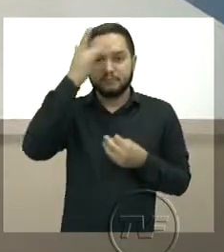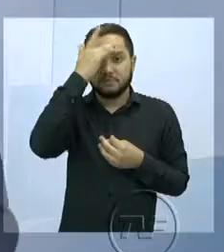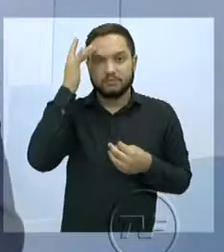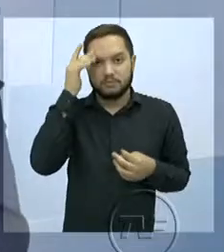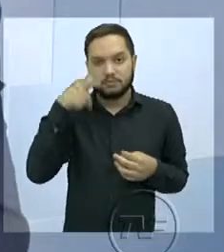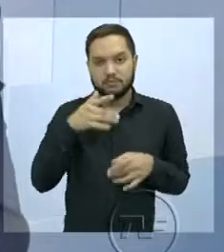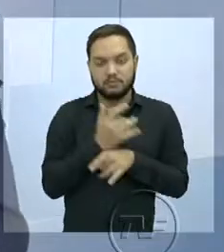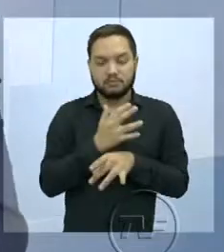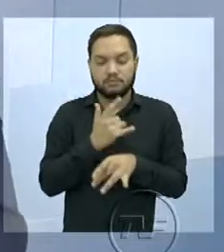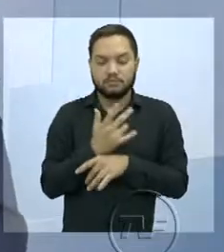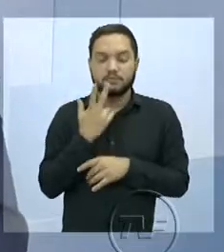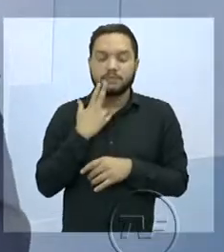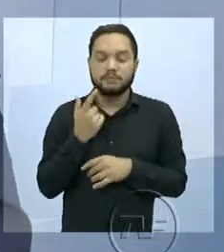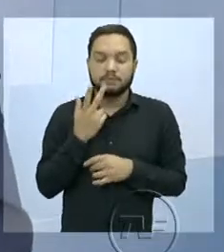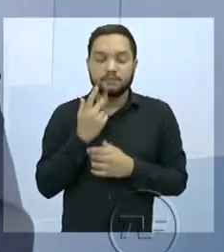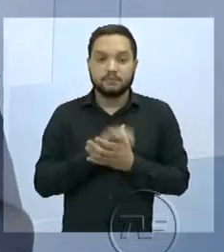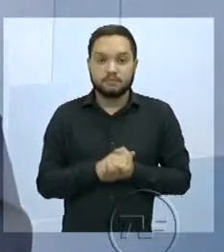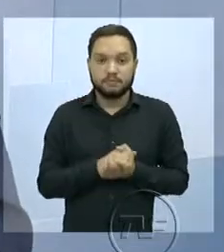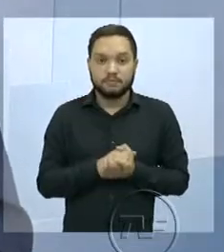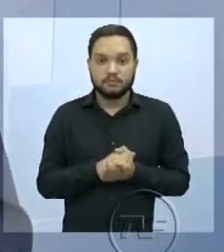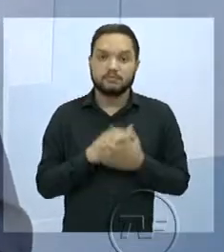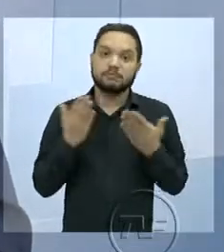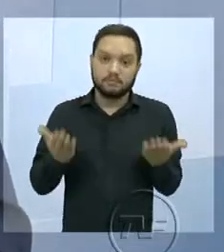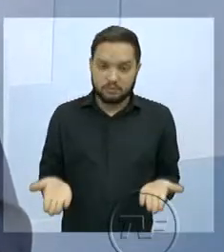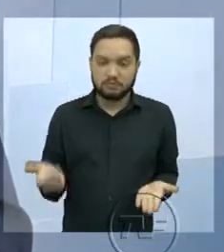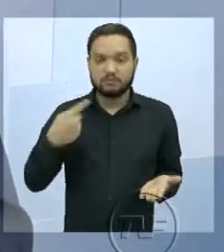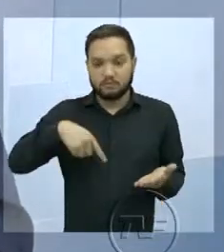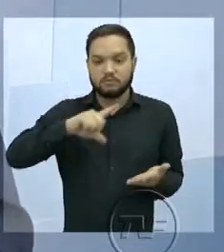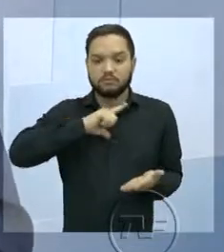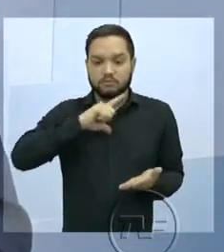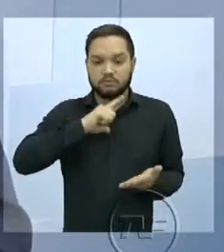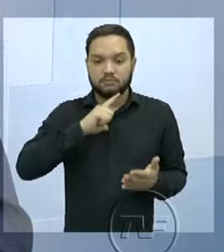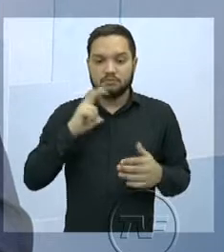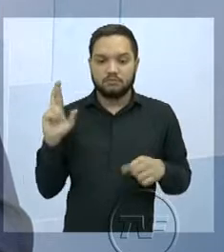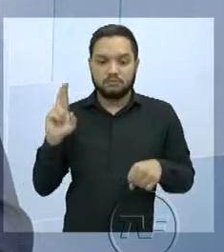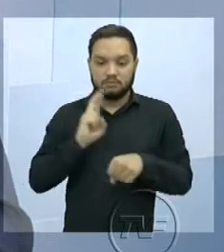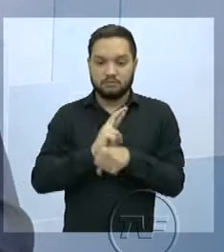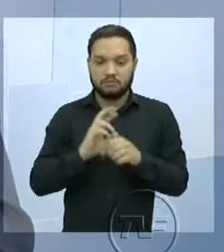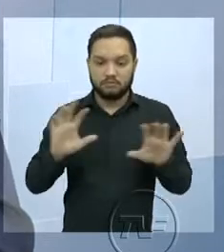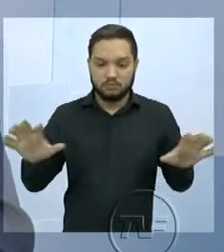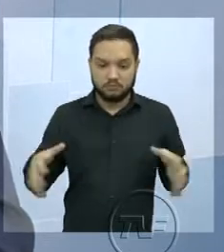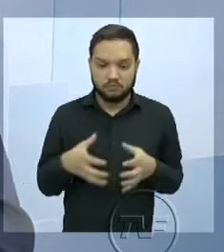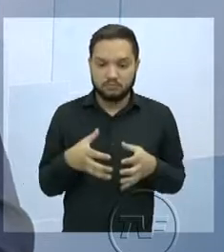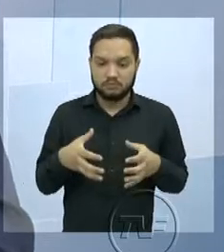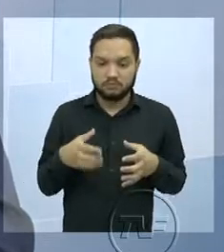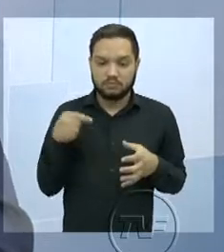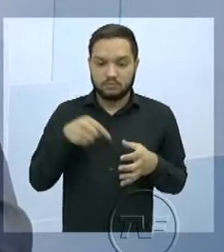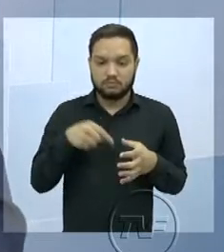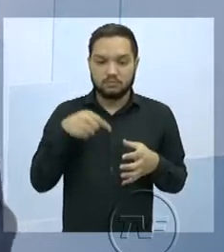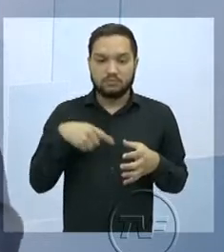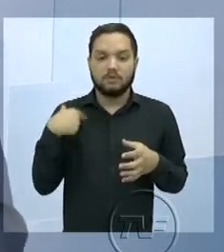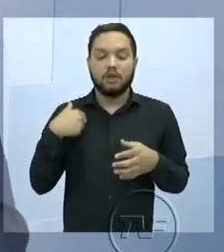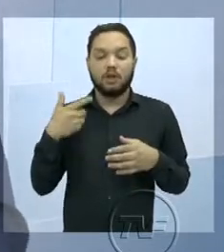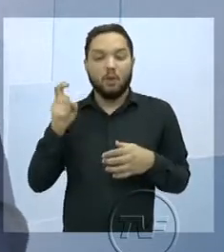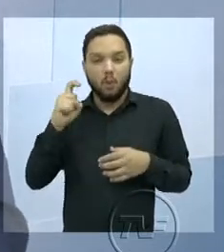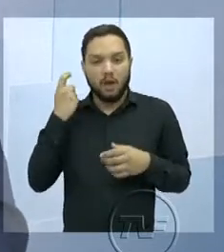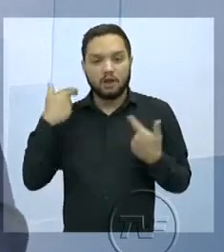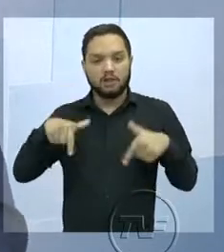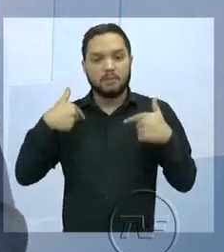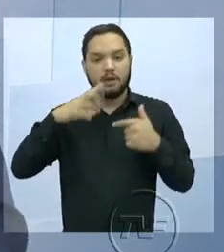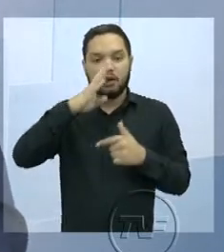cidade, né? A gente tem uma representação de uma categoria, você fez referência, eu sou oriundo do Corpo de